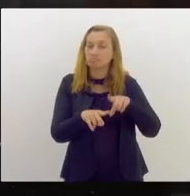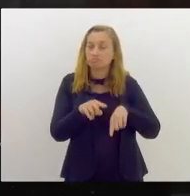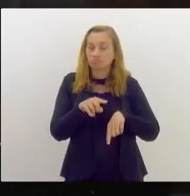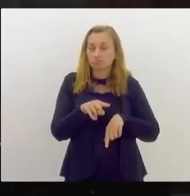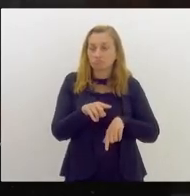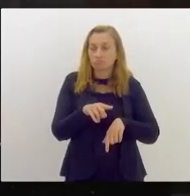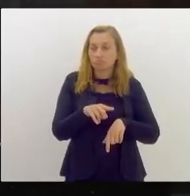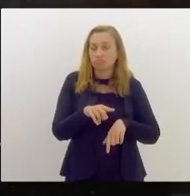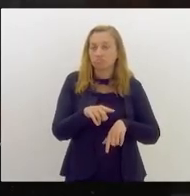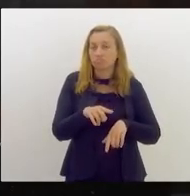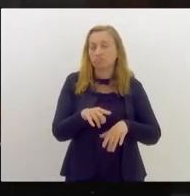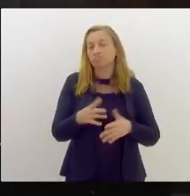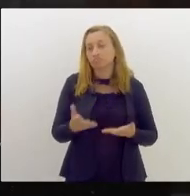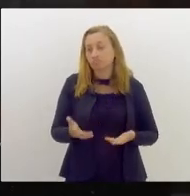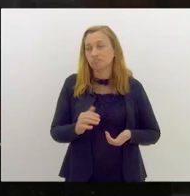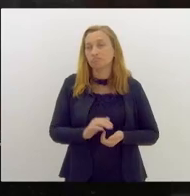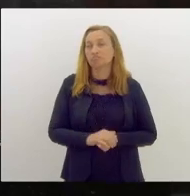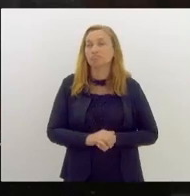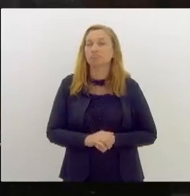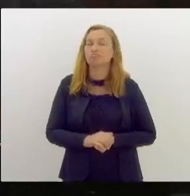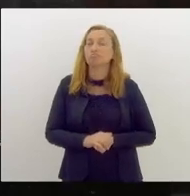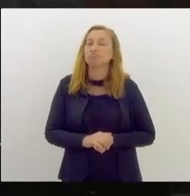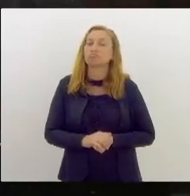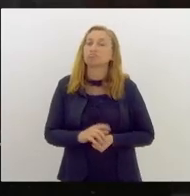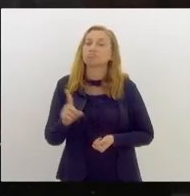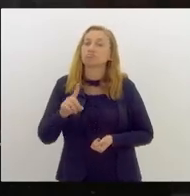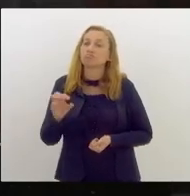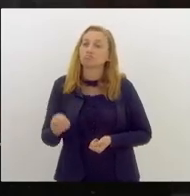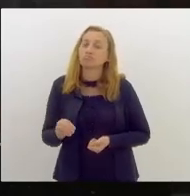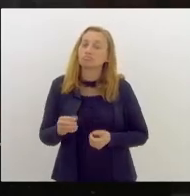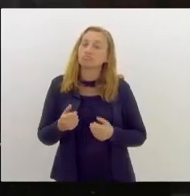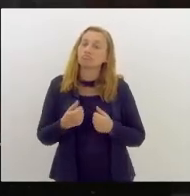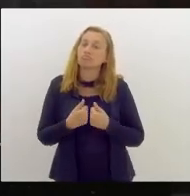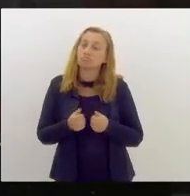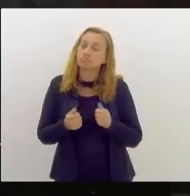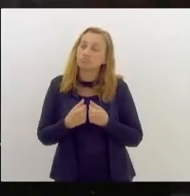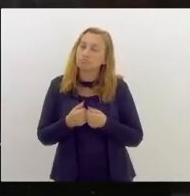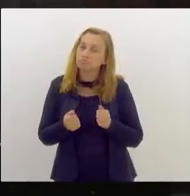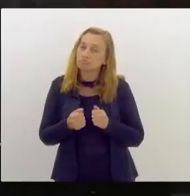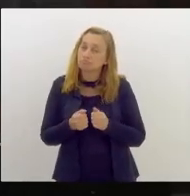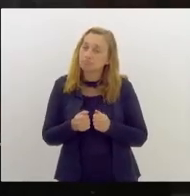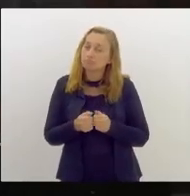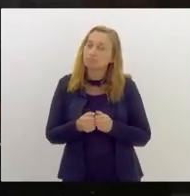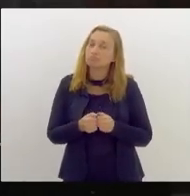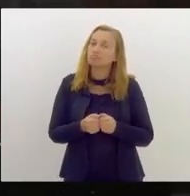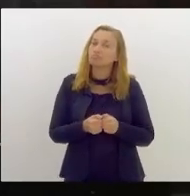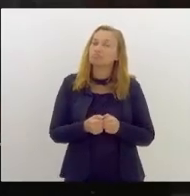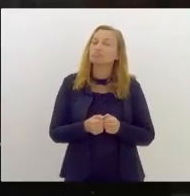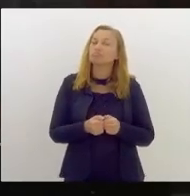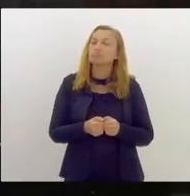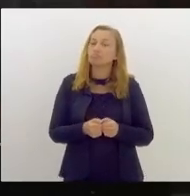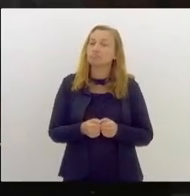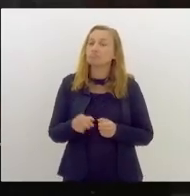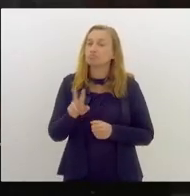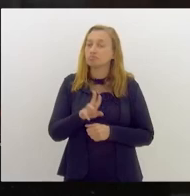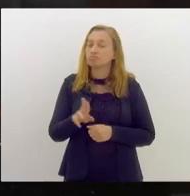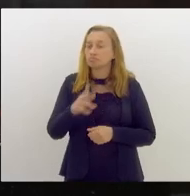o diesel serve para abastecer os ônibus que transportam os passageiros